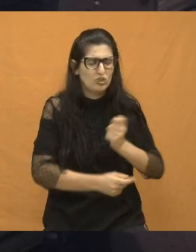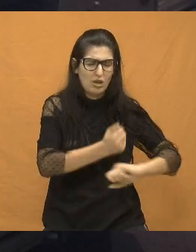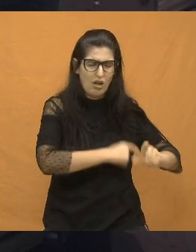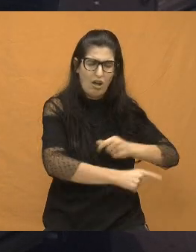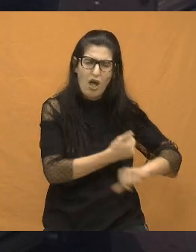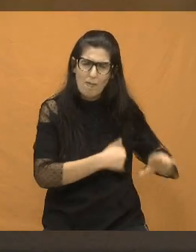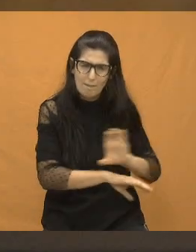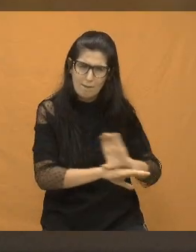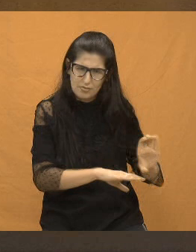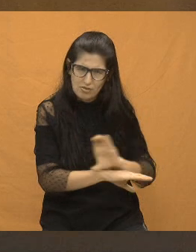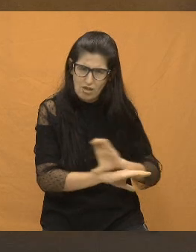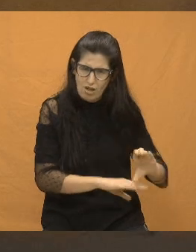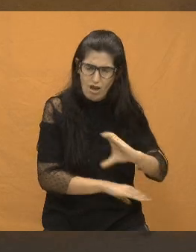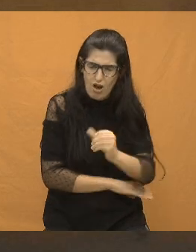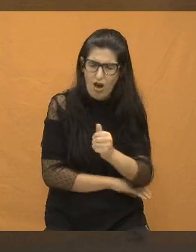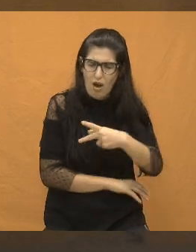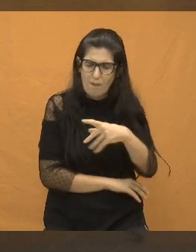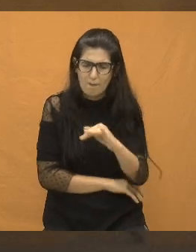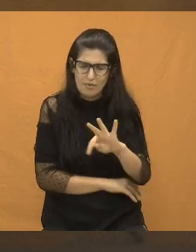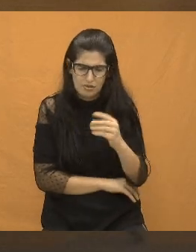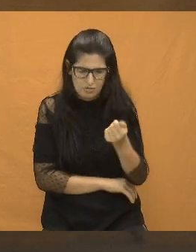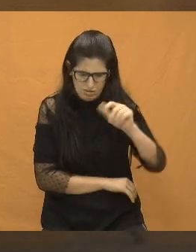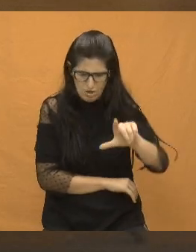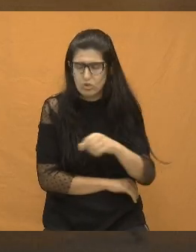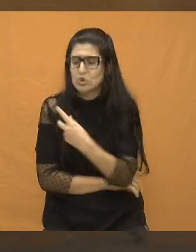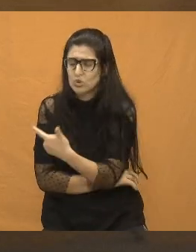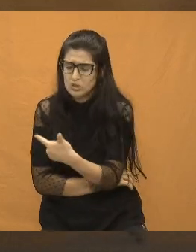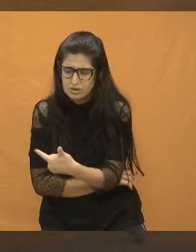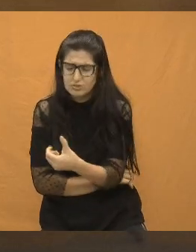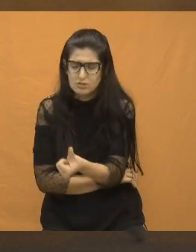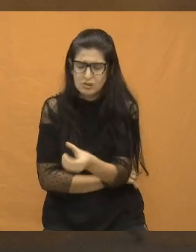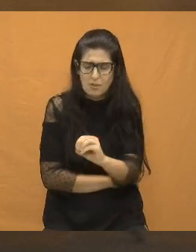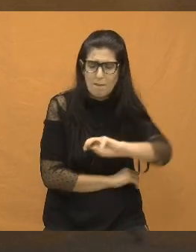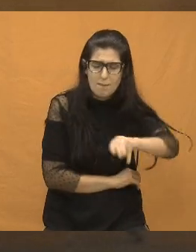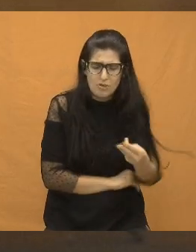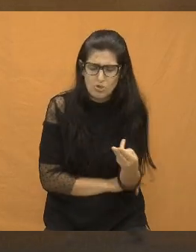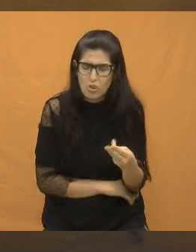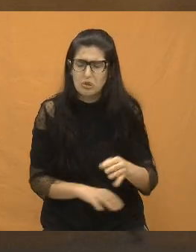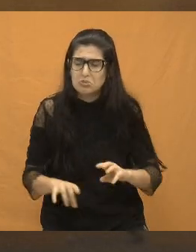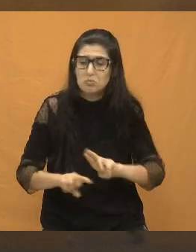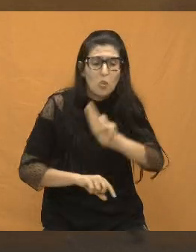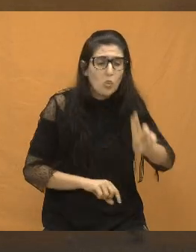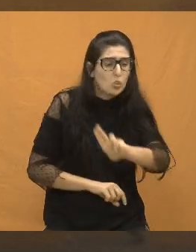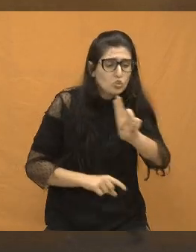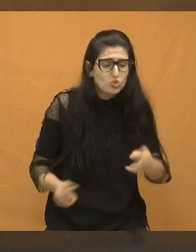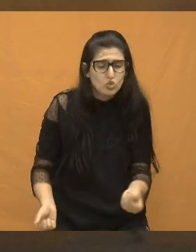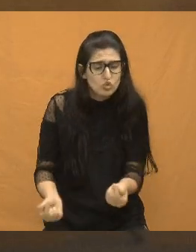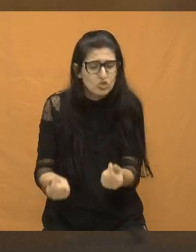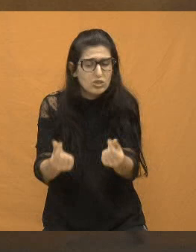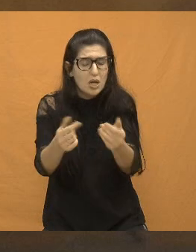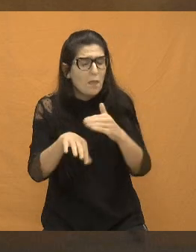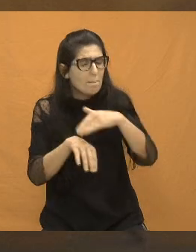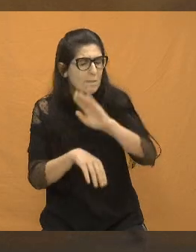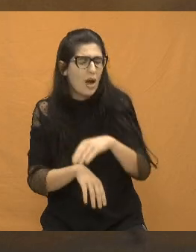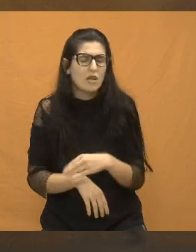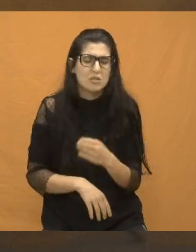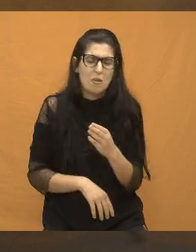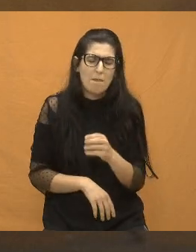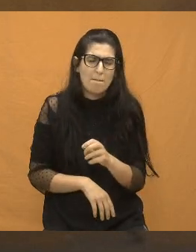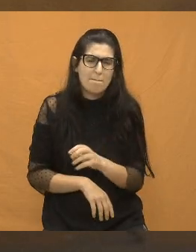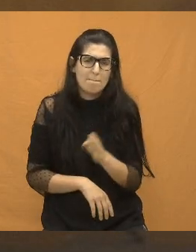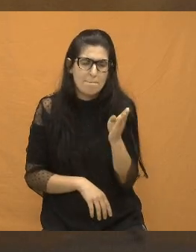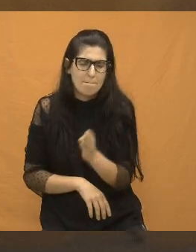assim, capital tem 260 milhões e foi usado um pouco mais de